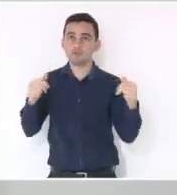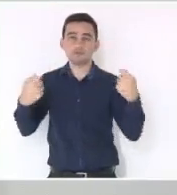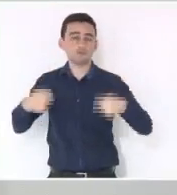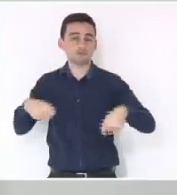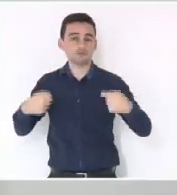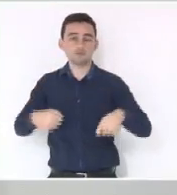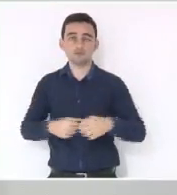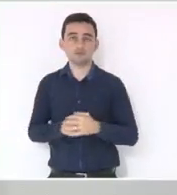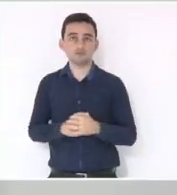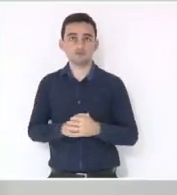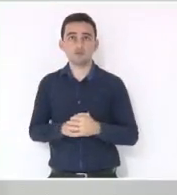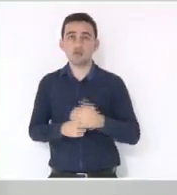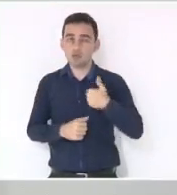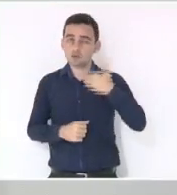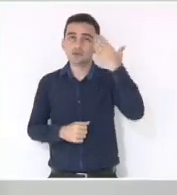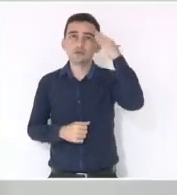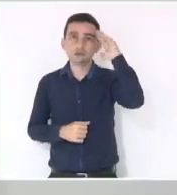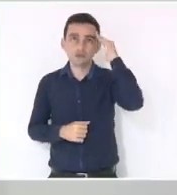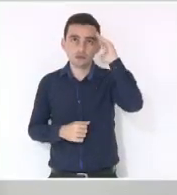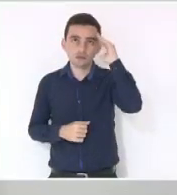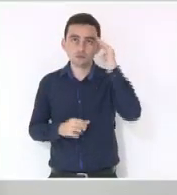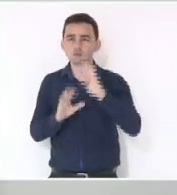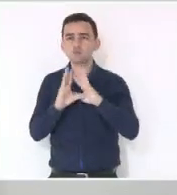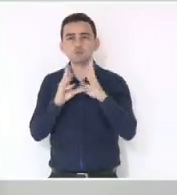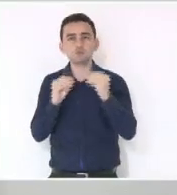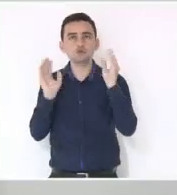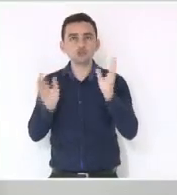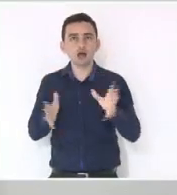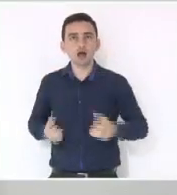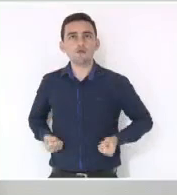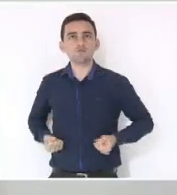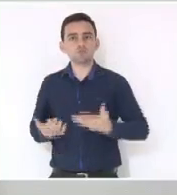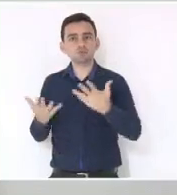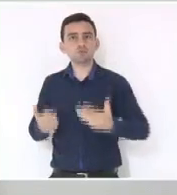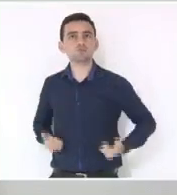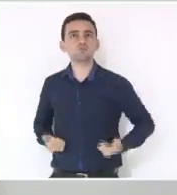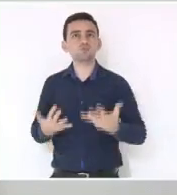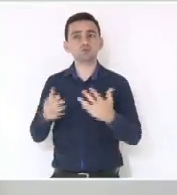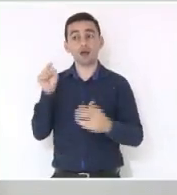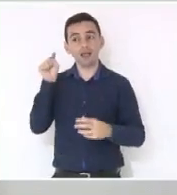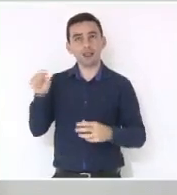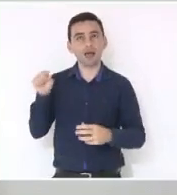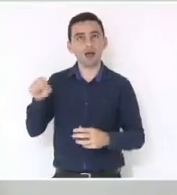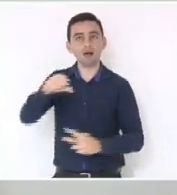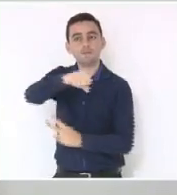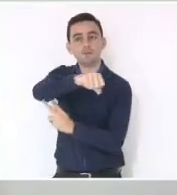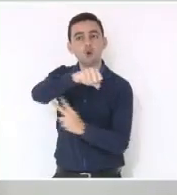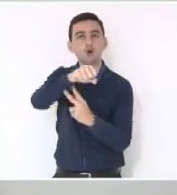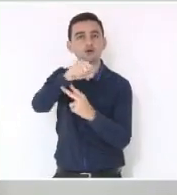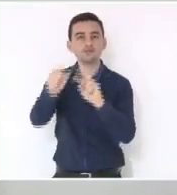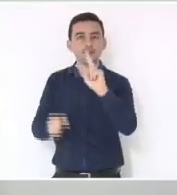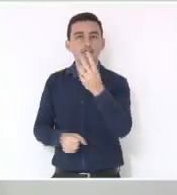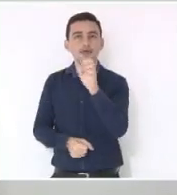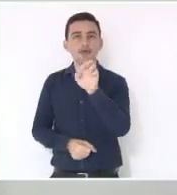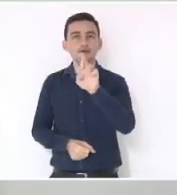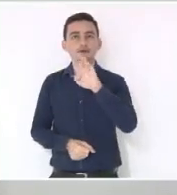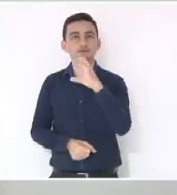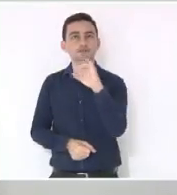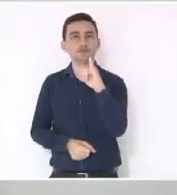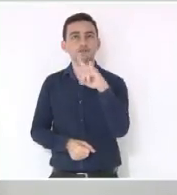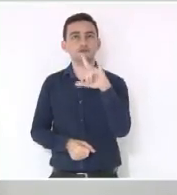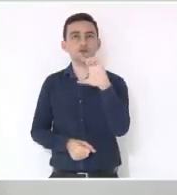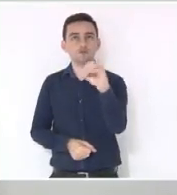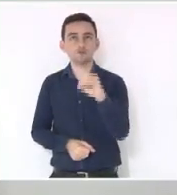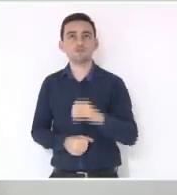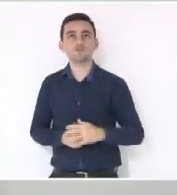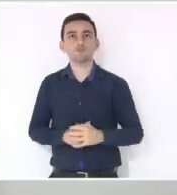Entendo que tudo que já foi gasto na Ercílio Luz já poderia, sim, ter sido gasto